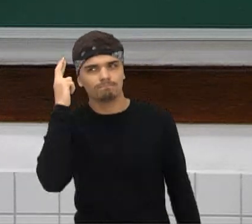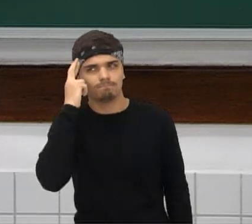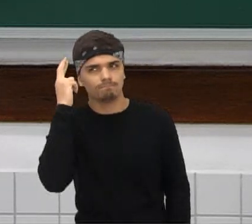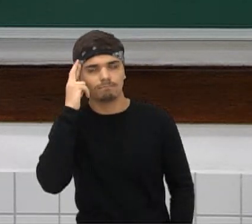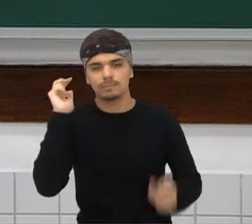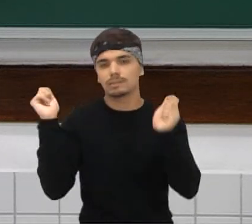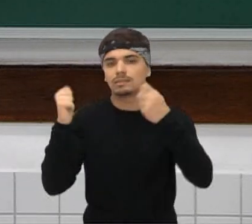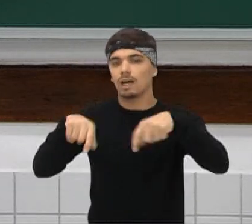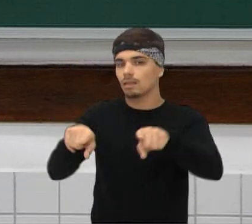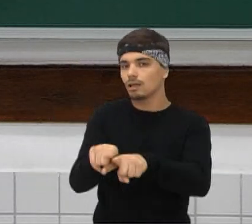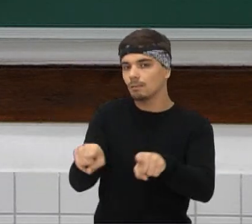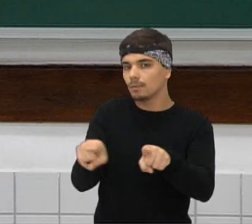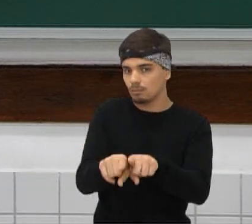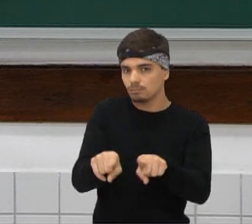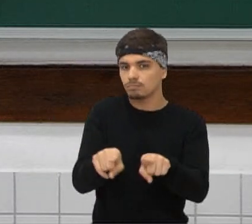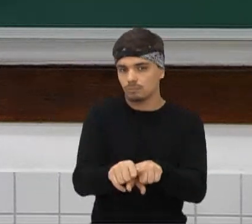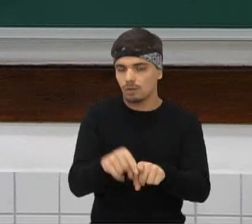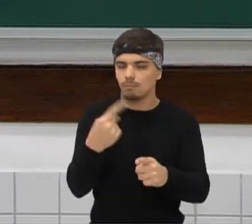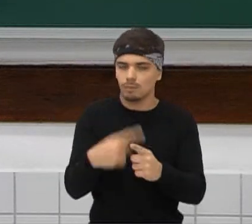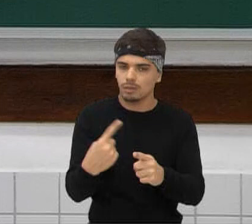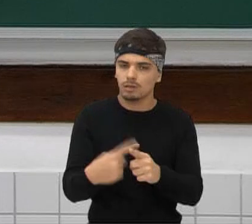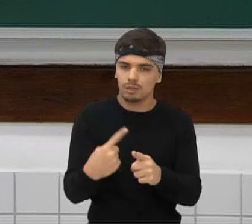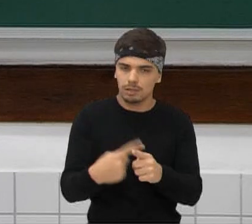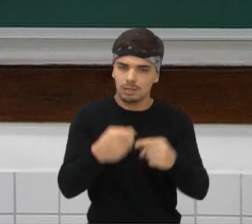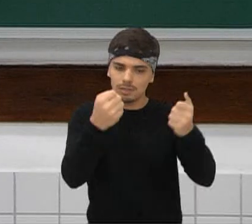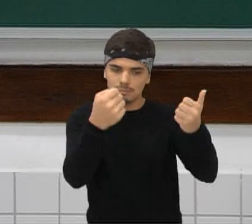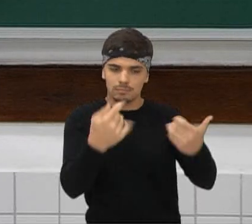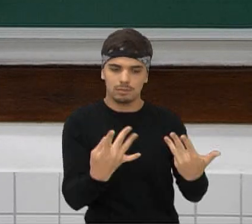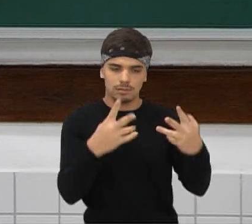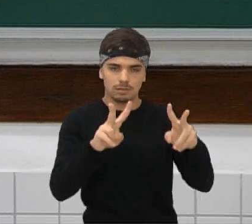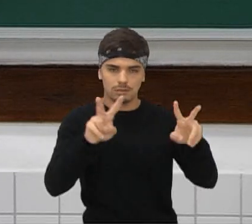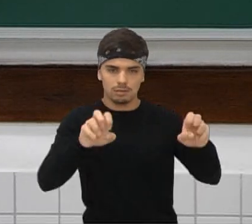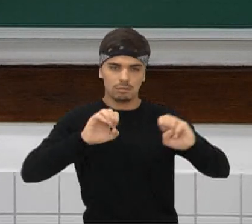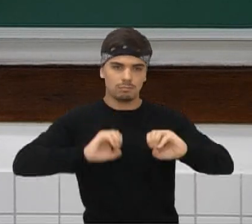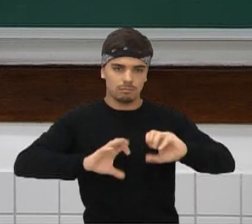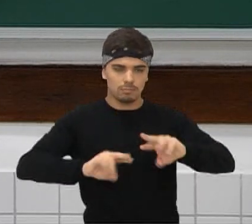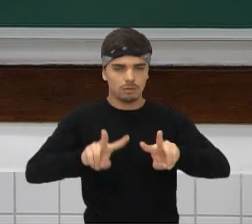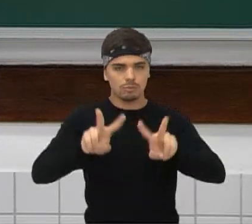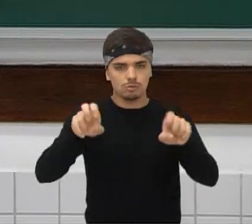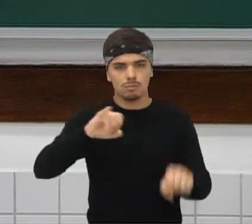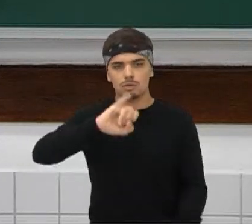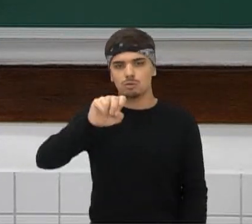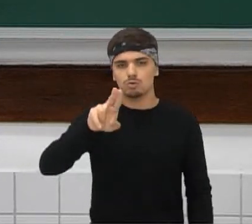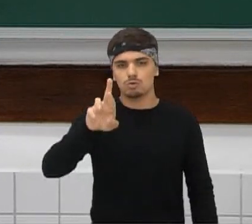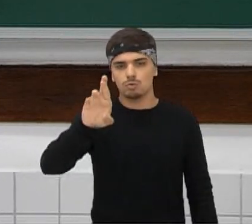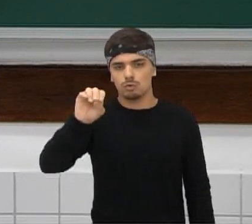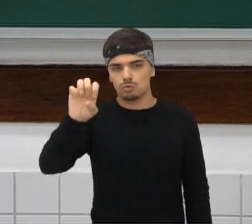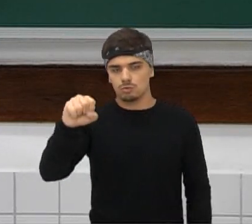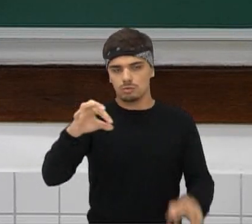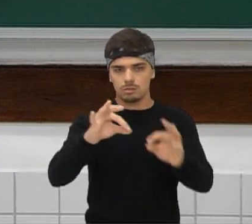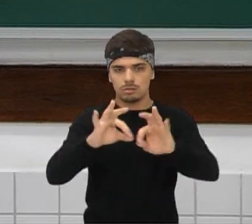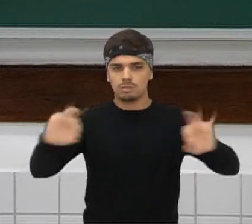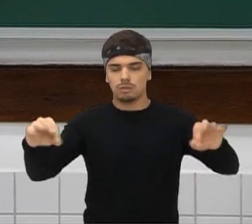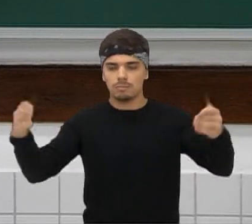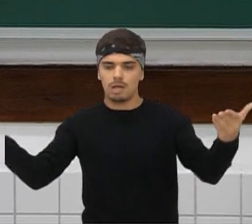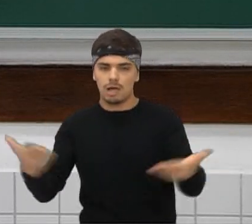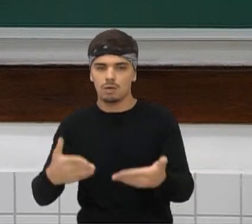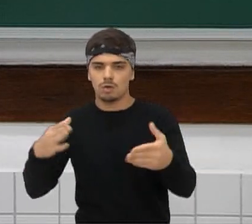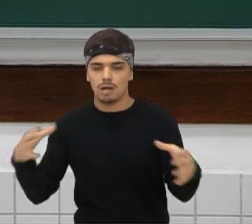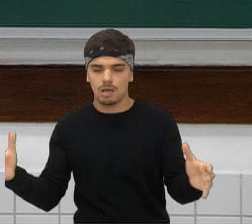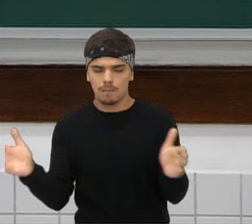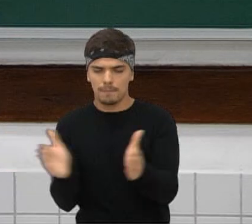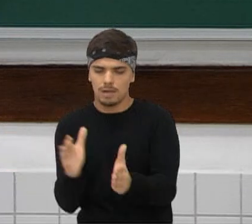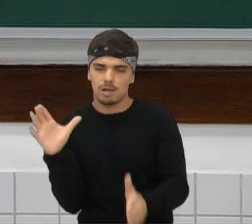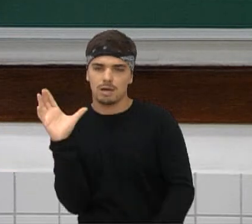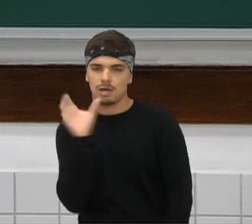isso é possível porque a gente está falando de juro simples, né? Agora, quando a gente está, e que são a curto